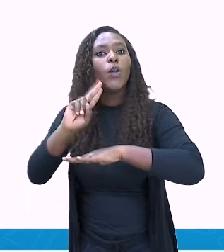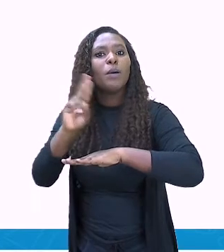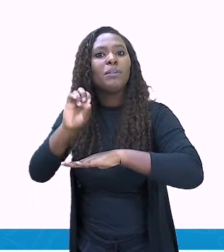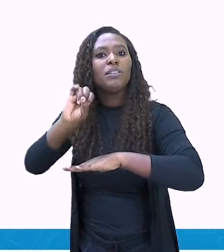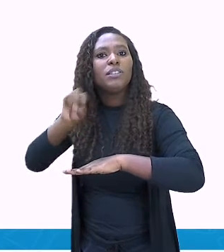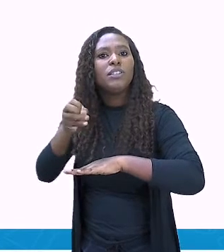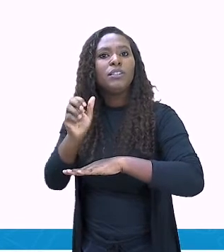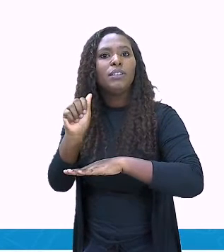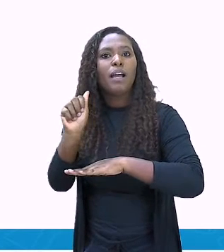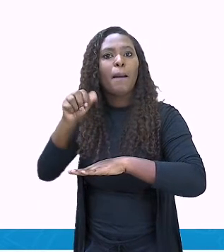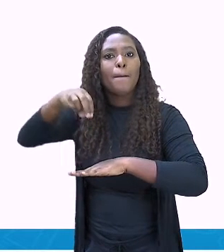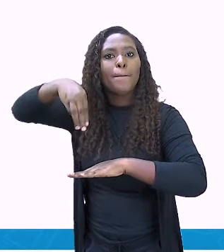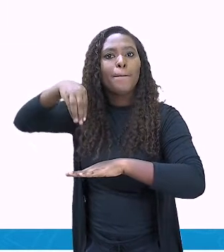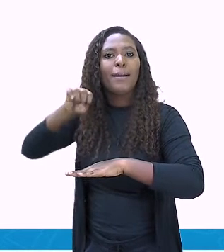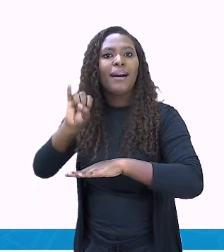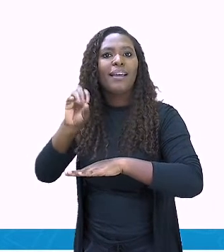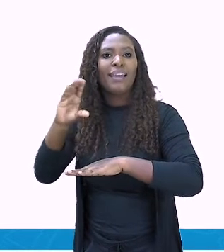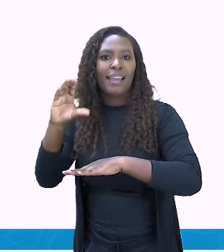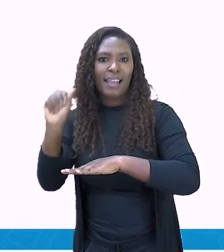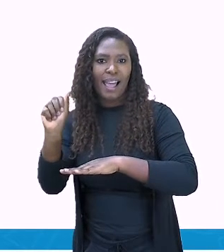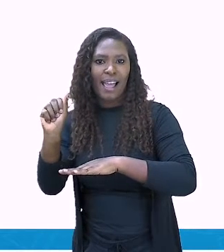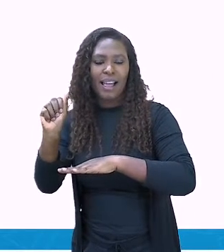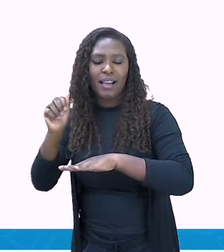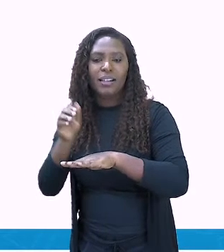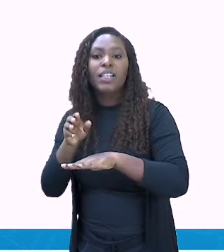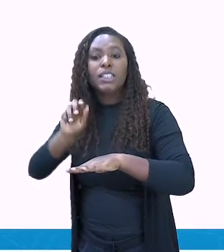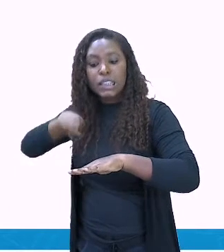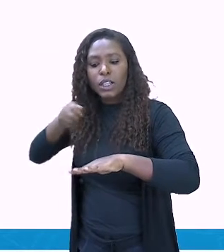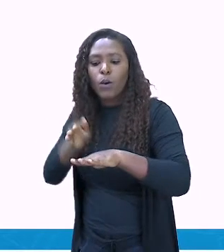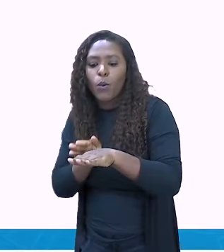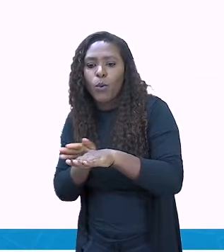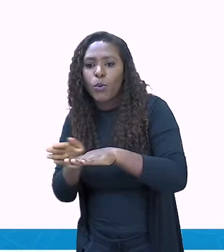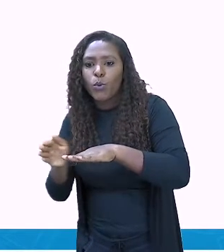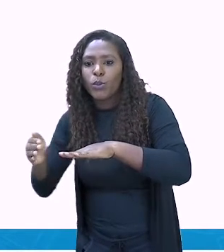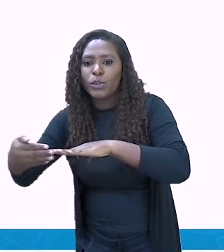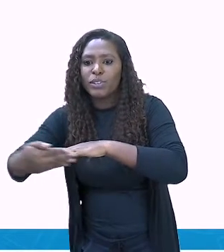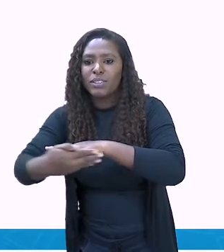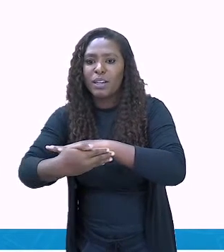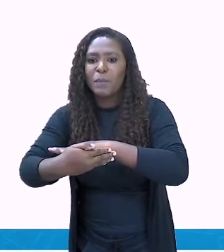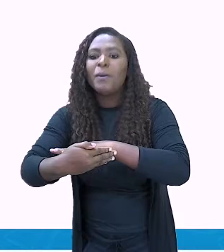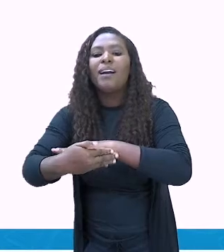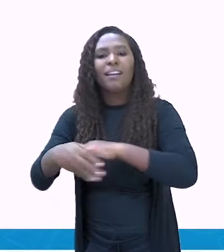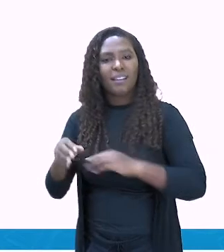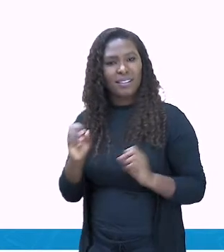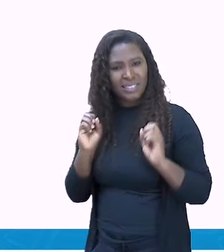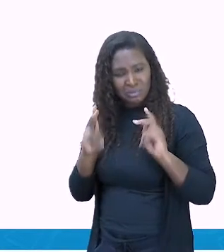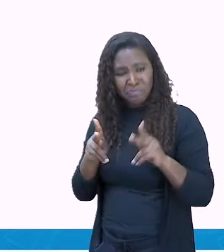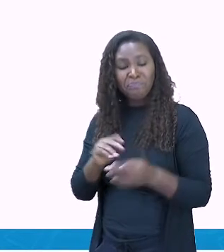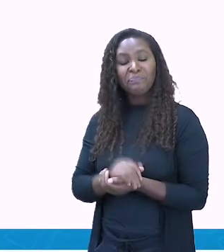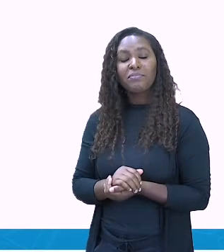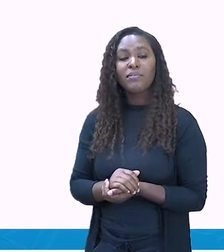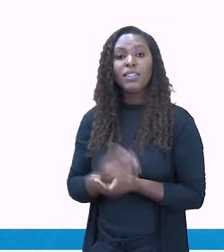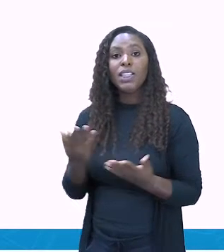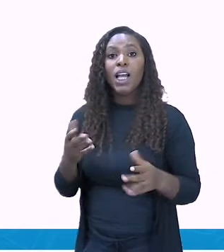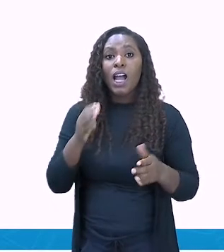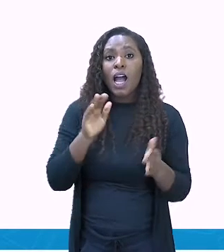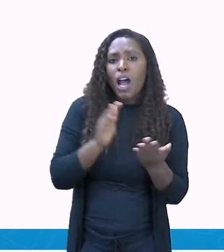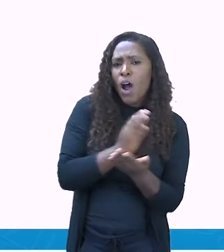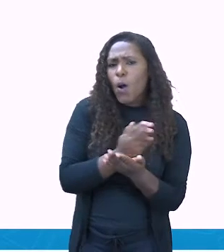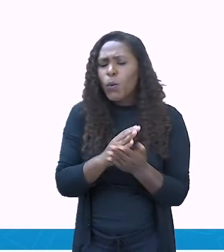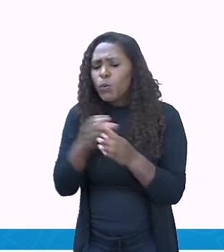1960. Grupos de músicos se reuniam em festas nas ruas do país,